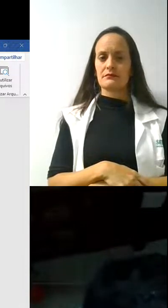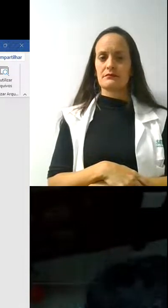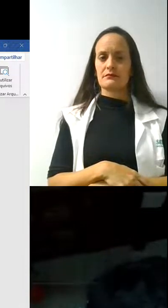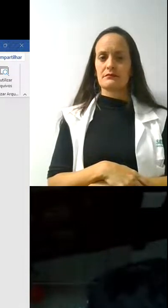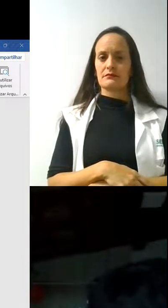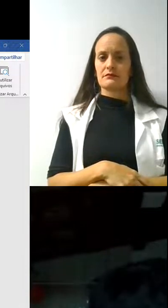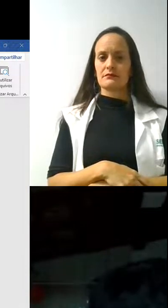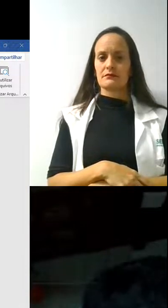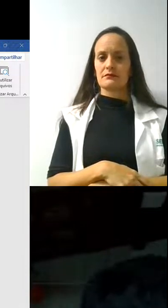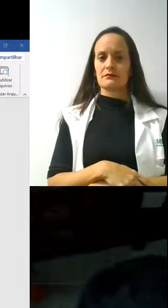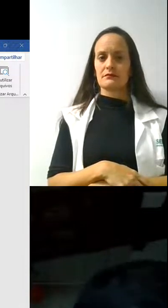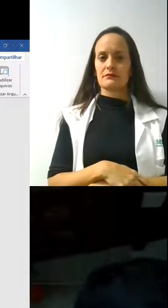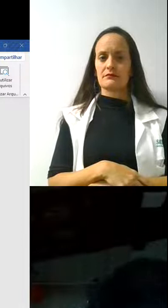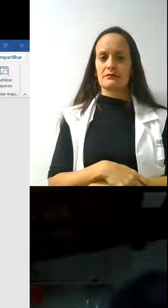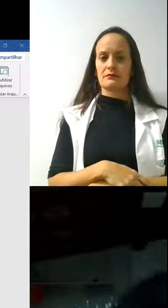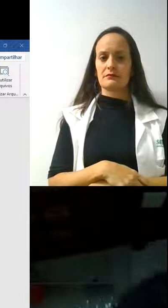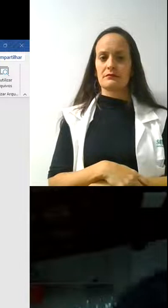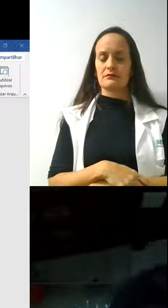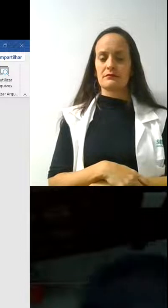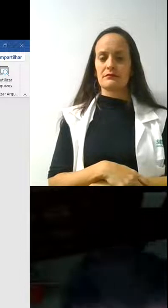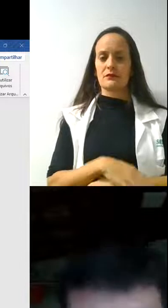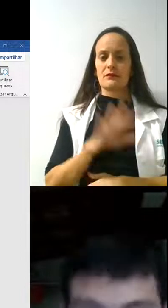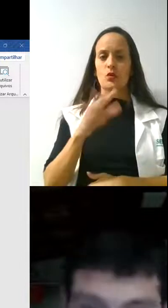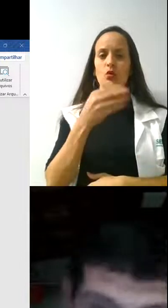aí. Mudança de escala.